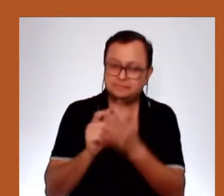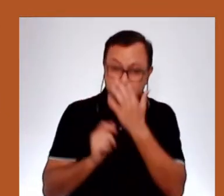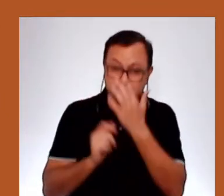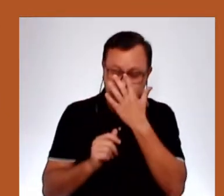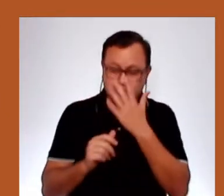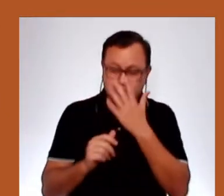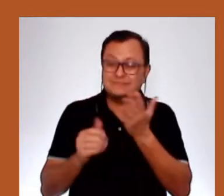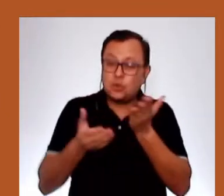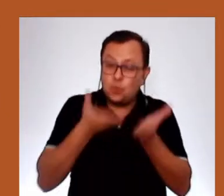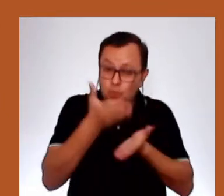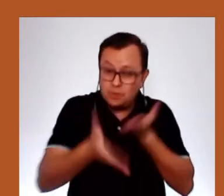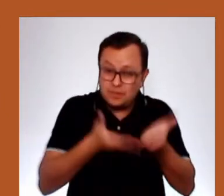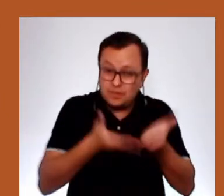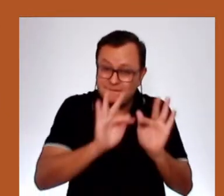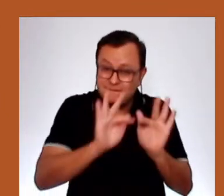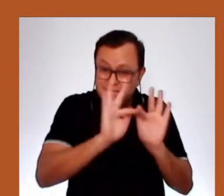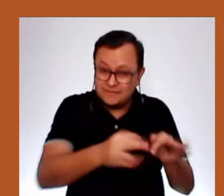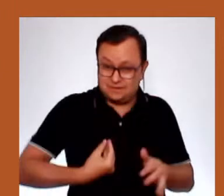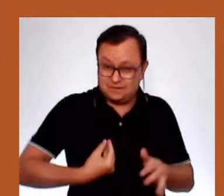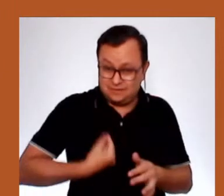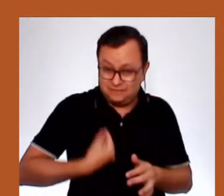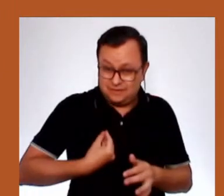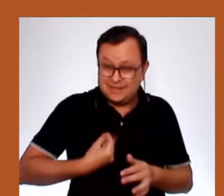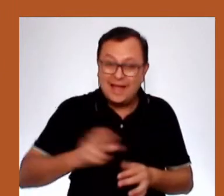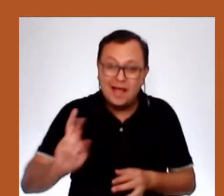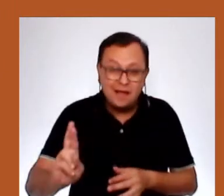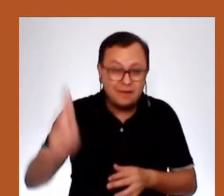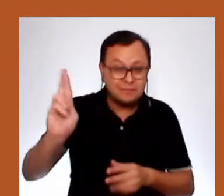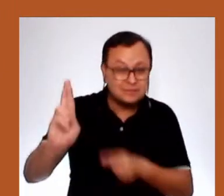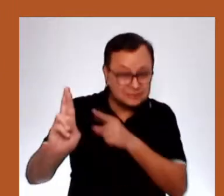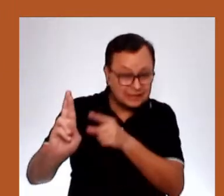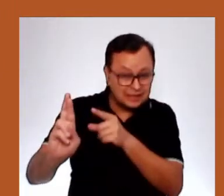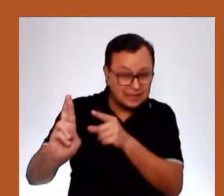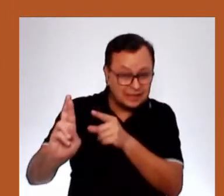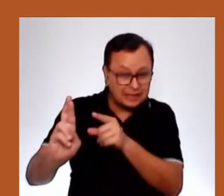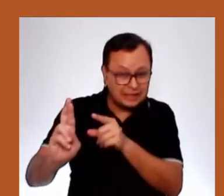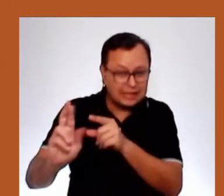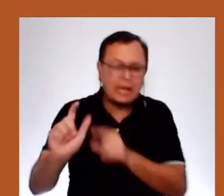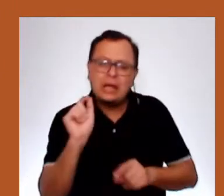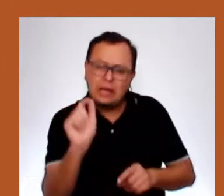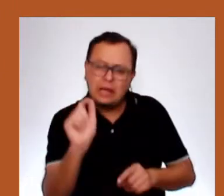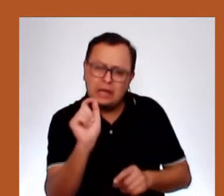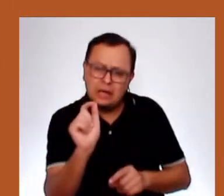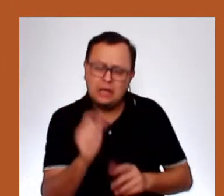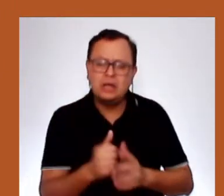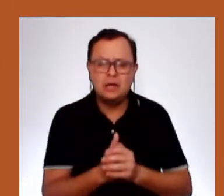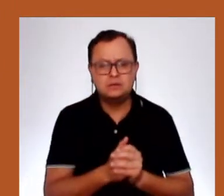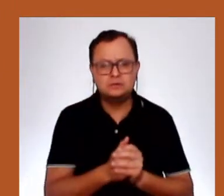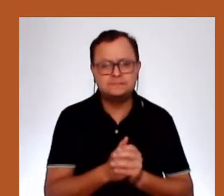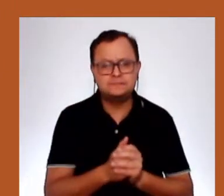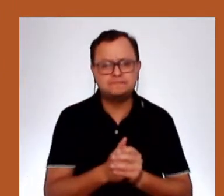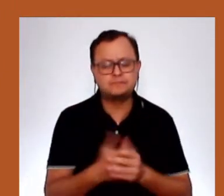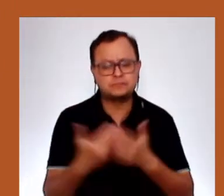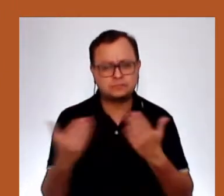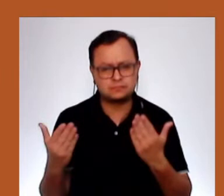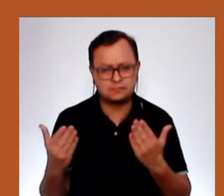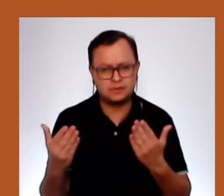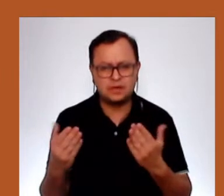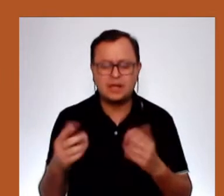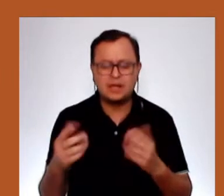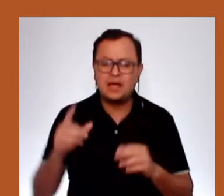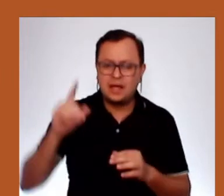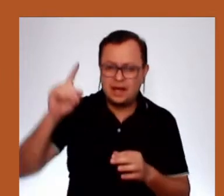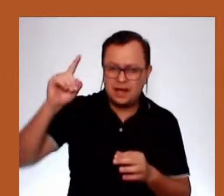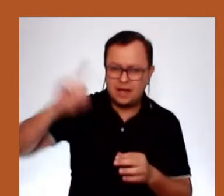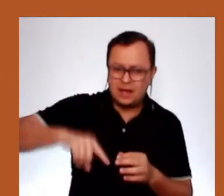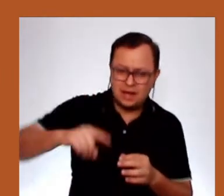acontecer cuidado paliativo, quem entra nesse universo, é uma